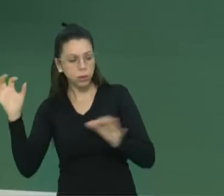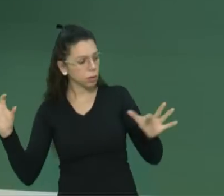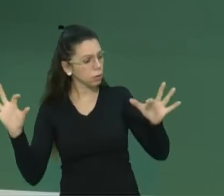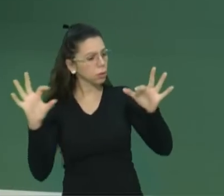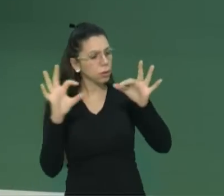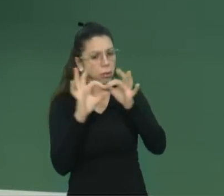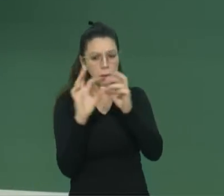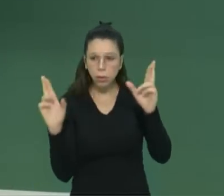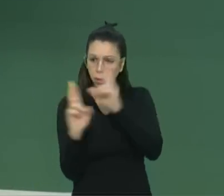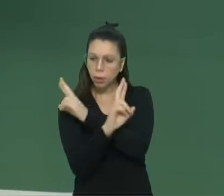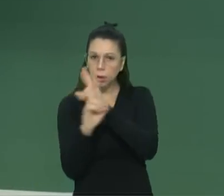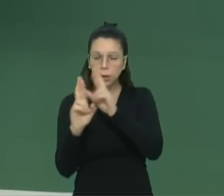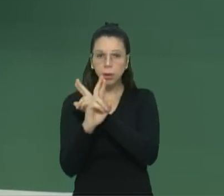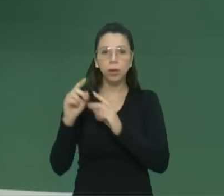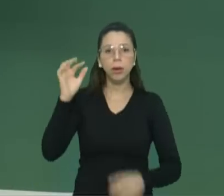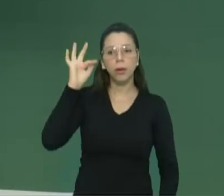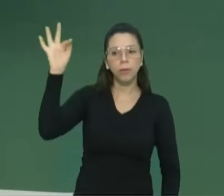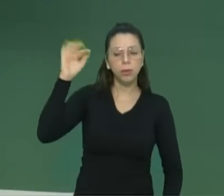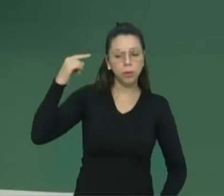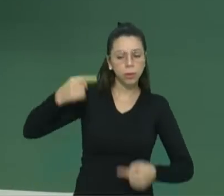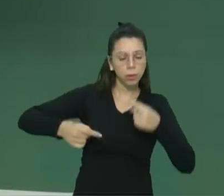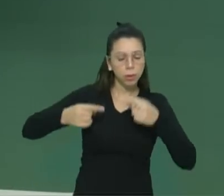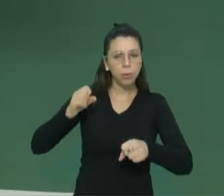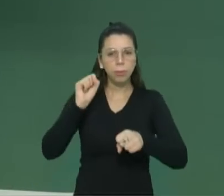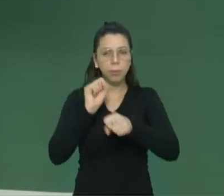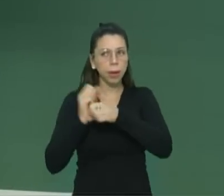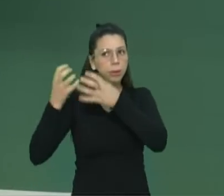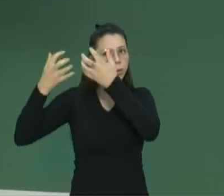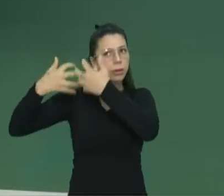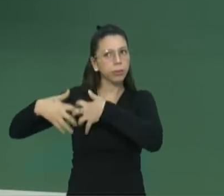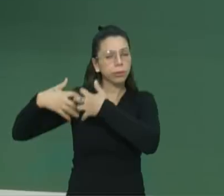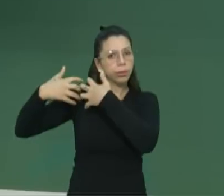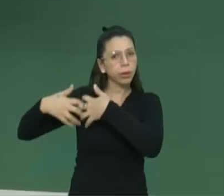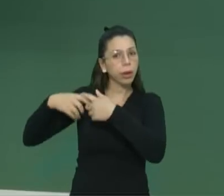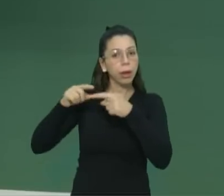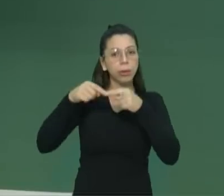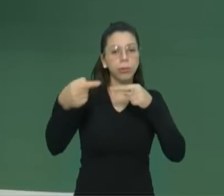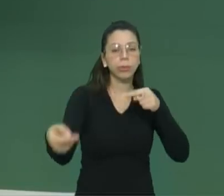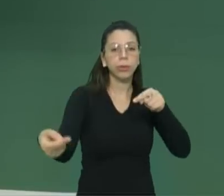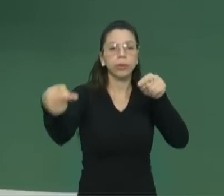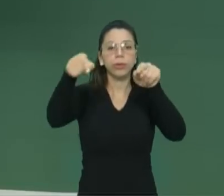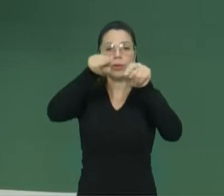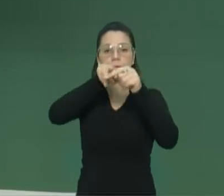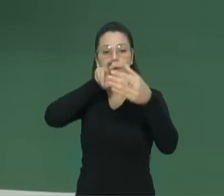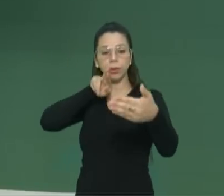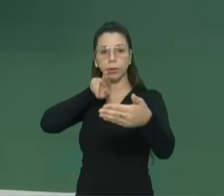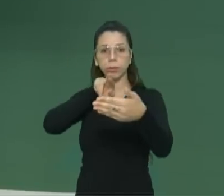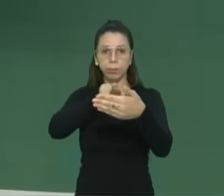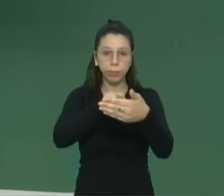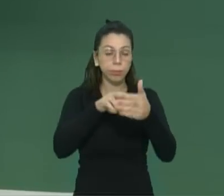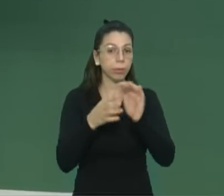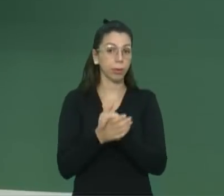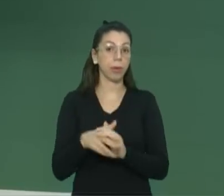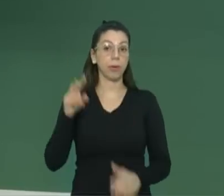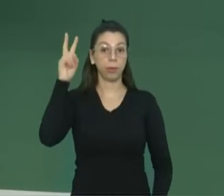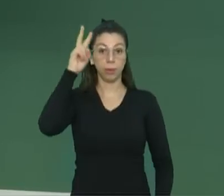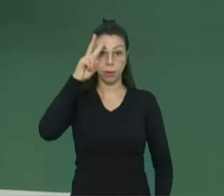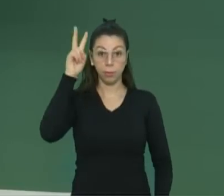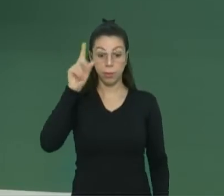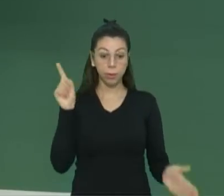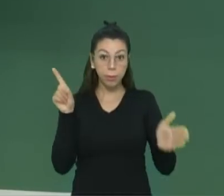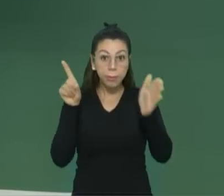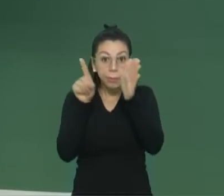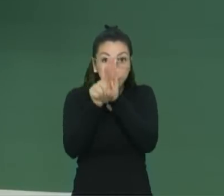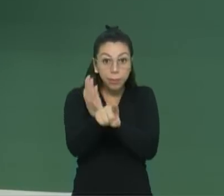para pensar aí nesse exemplo que eu dei, nessa explicação anterior, e daqui a pouquinho a gente volta para responder essa questão. Lembrando, a pergunta